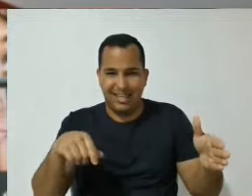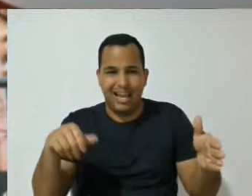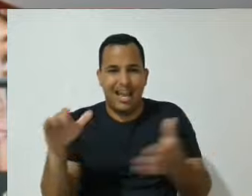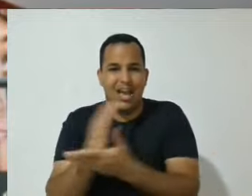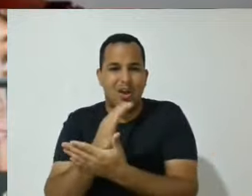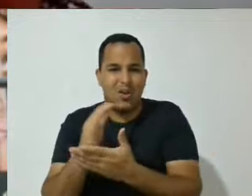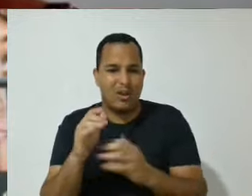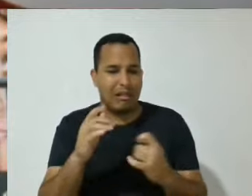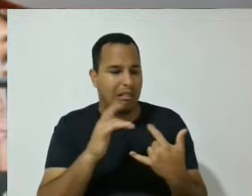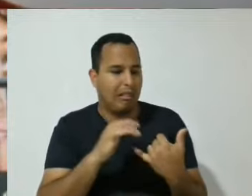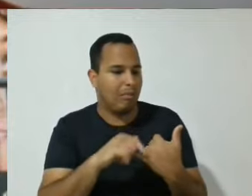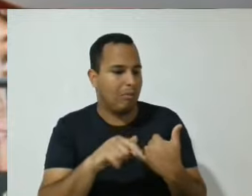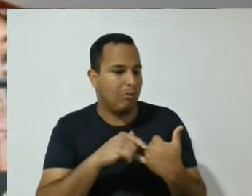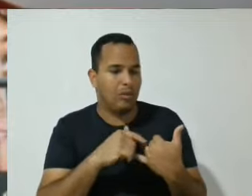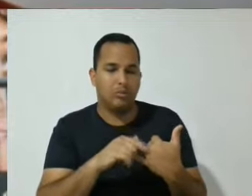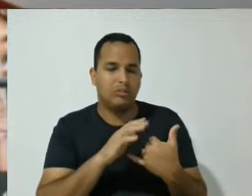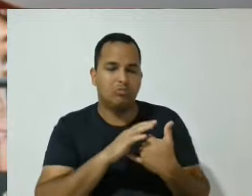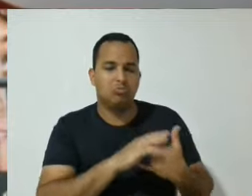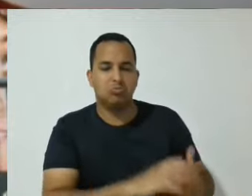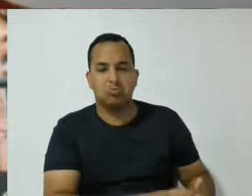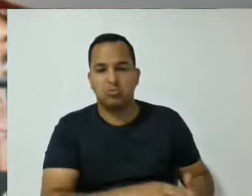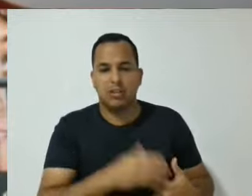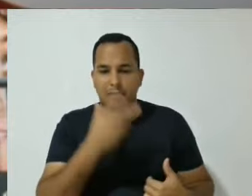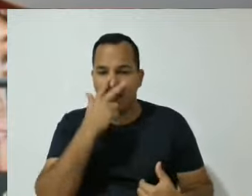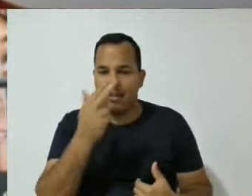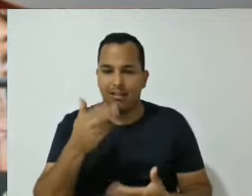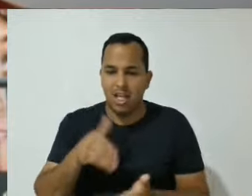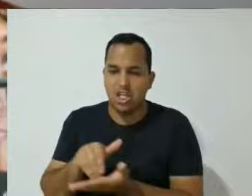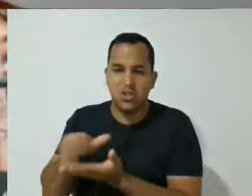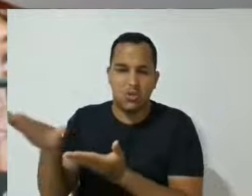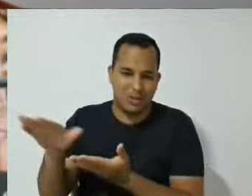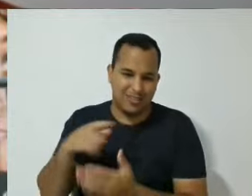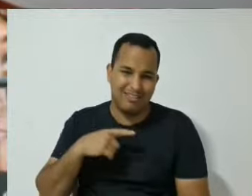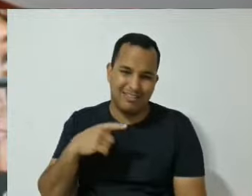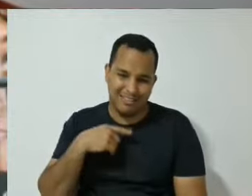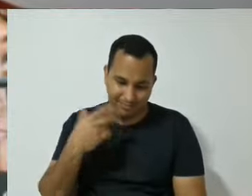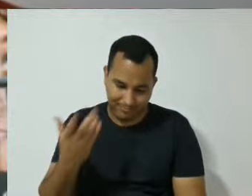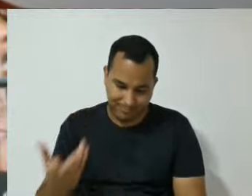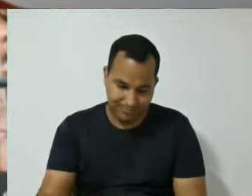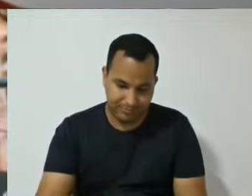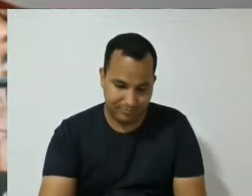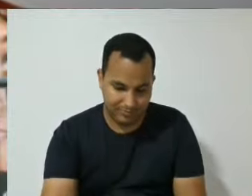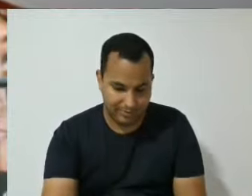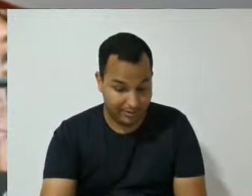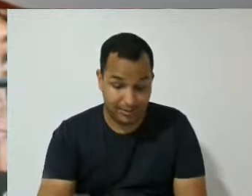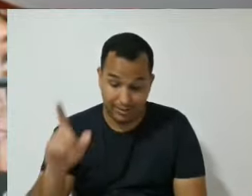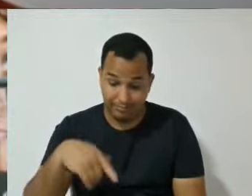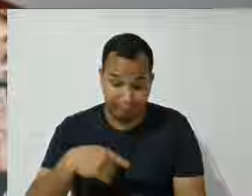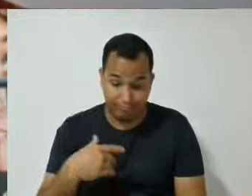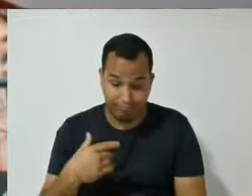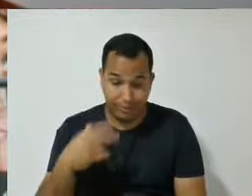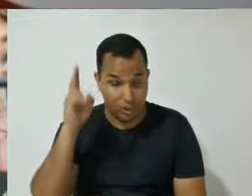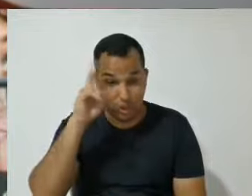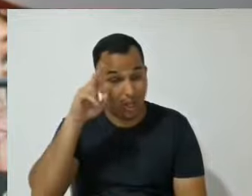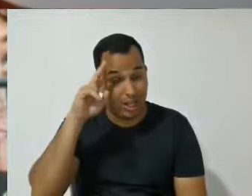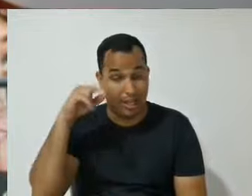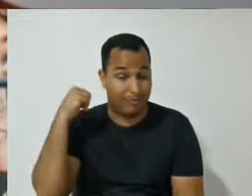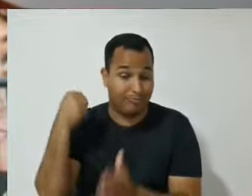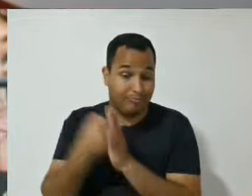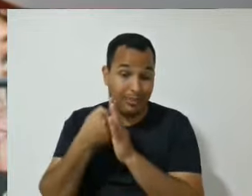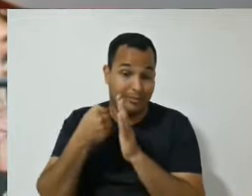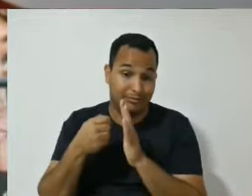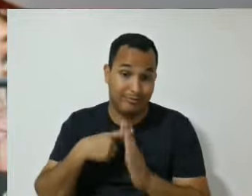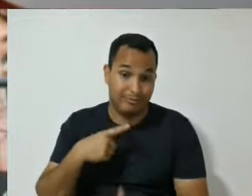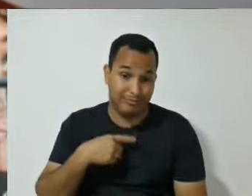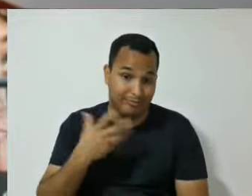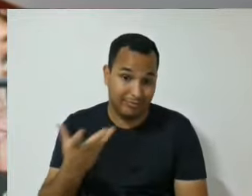já temos, né, ao longo da nossa história, essa exclusão, né, que, enfim, vem historicamente, né, que a gente não vai